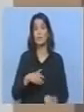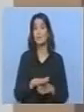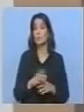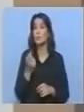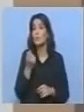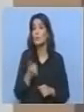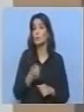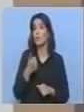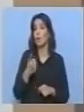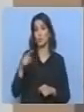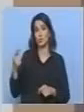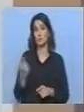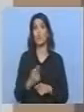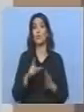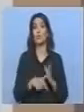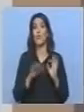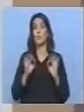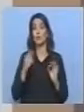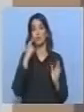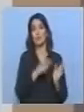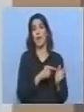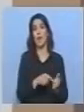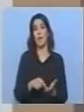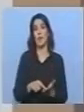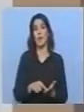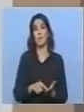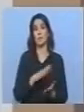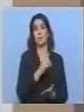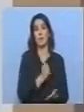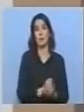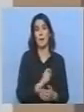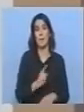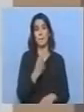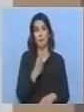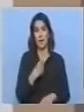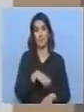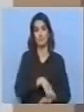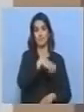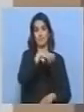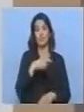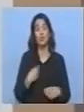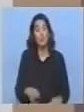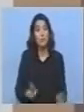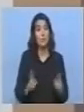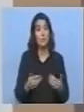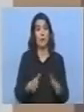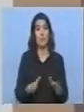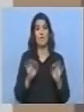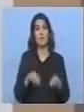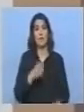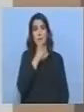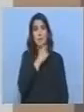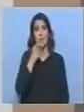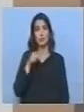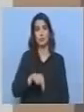porque tínhamos projetos feitos e, portanto, nós estamos a acabar a primeira das residências. Eu espero inaugurá-la no final de maio, princípio